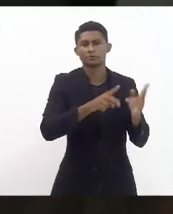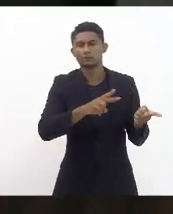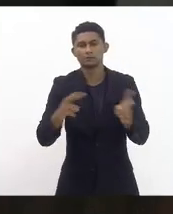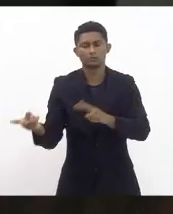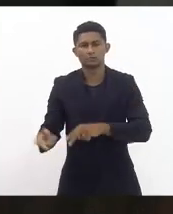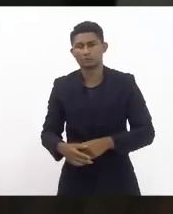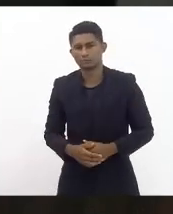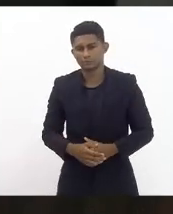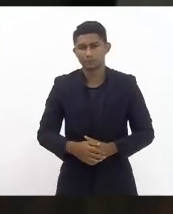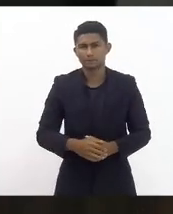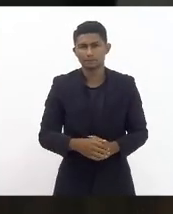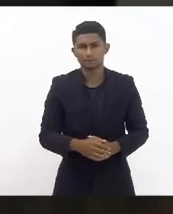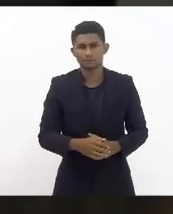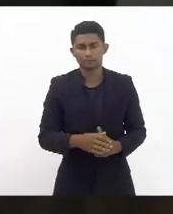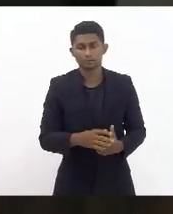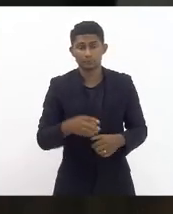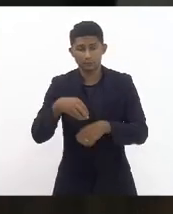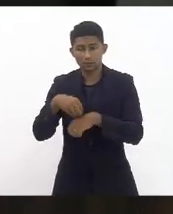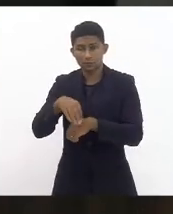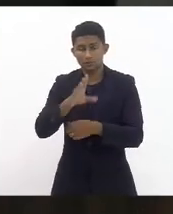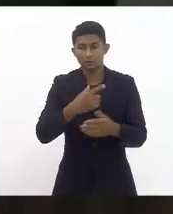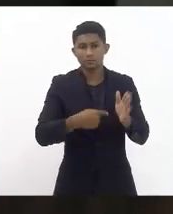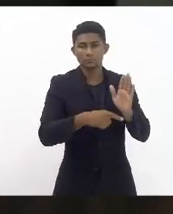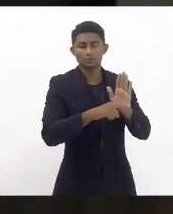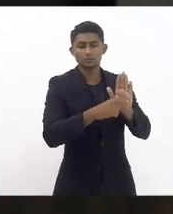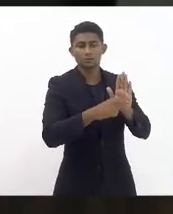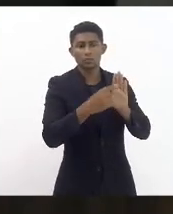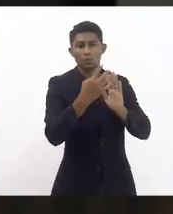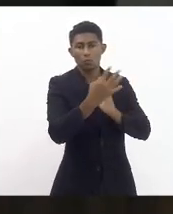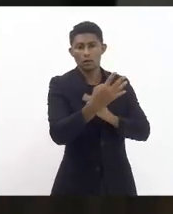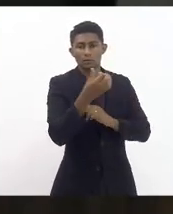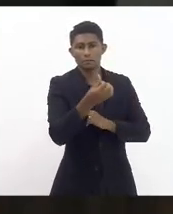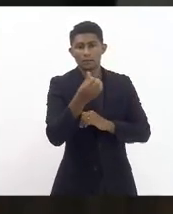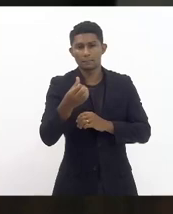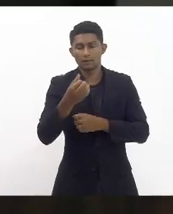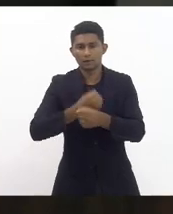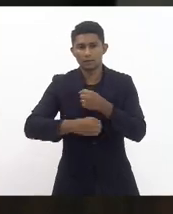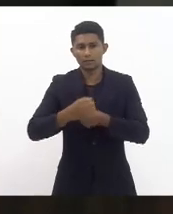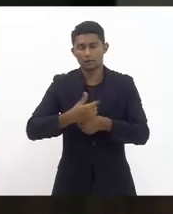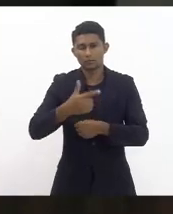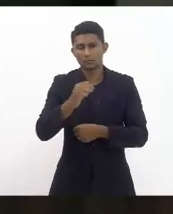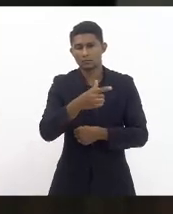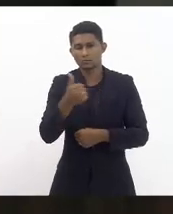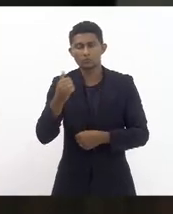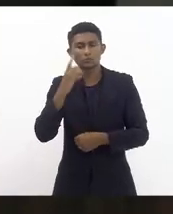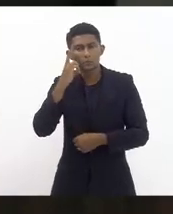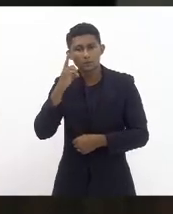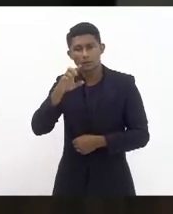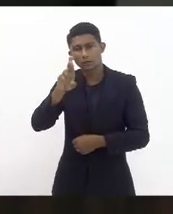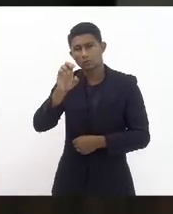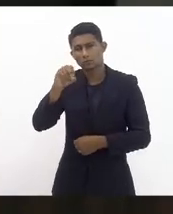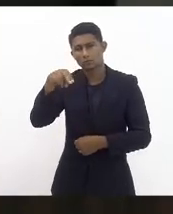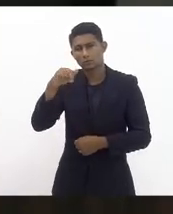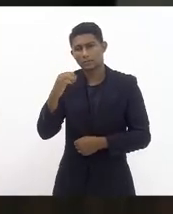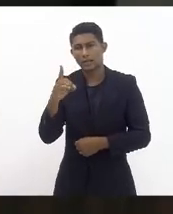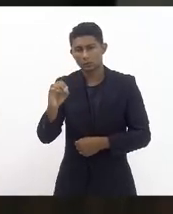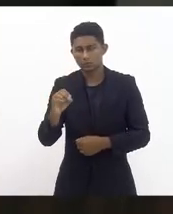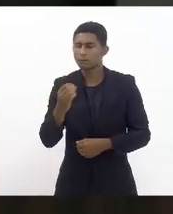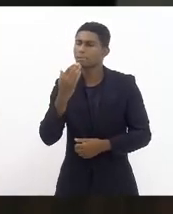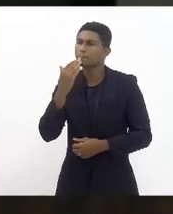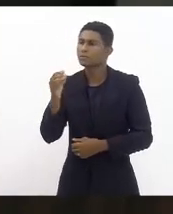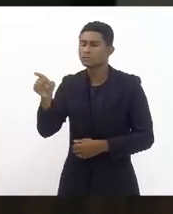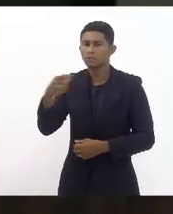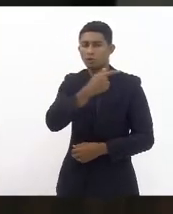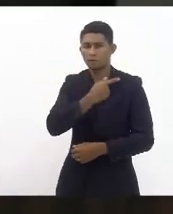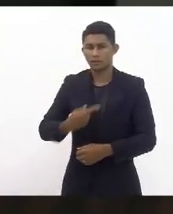promulgação. Indicação legislativa número 46621, de autoria do deputado Ronaldo Anchieta, solicita ao excelentíssimo senhor governador do